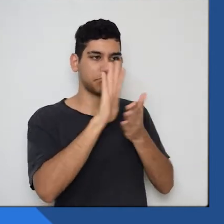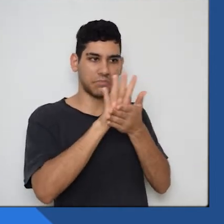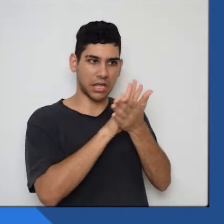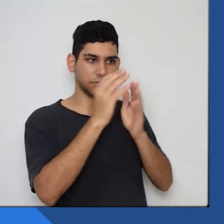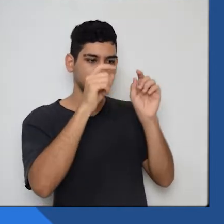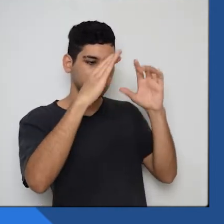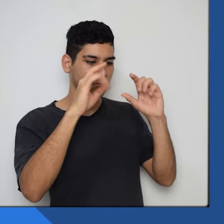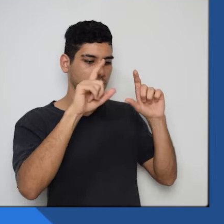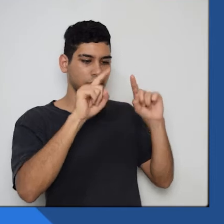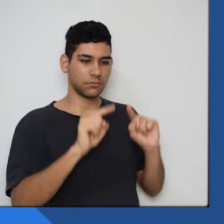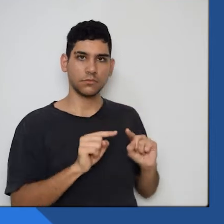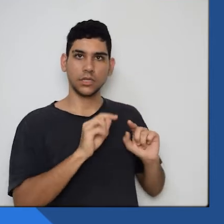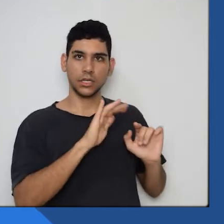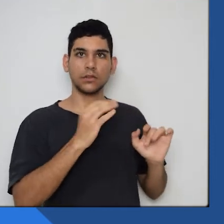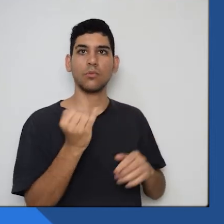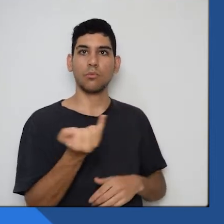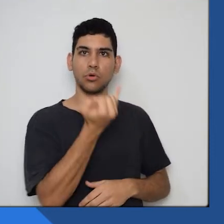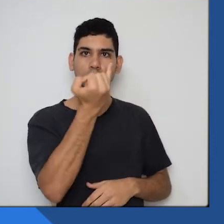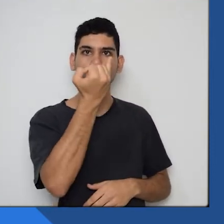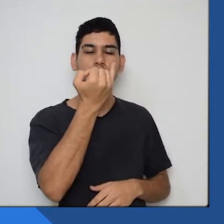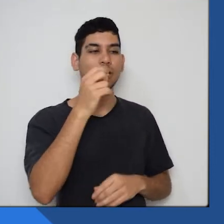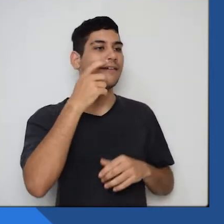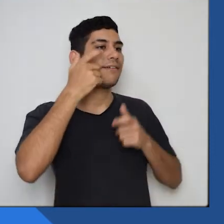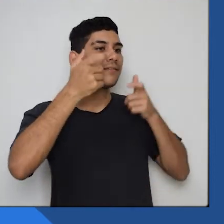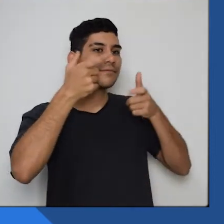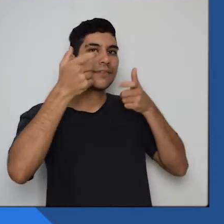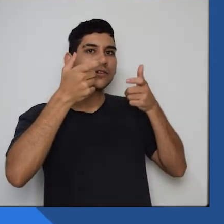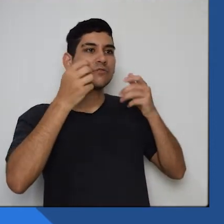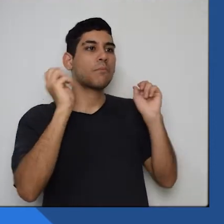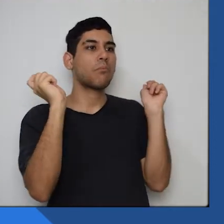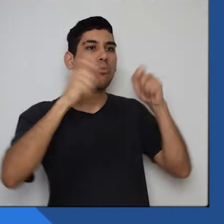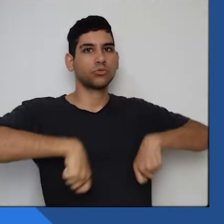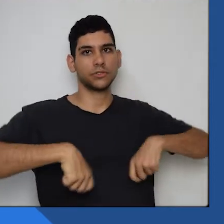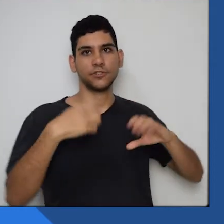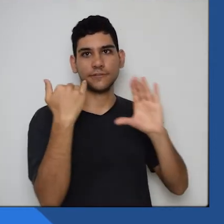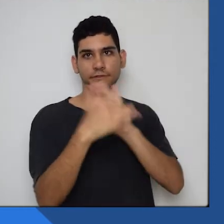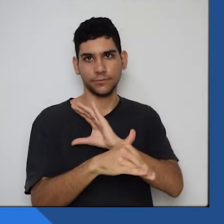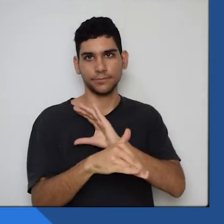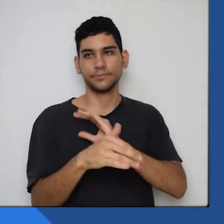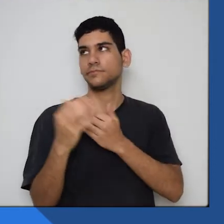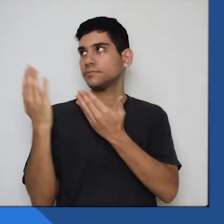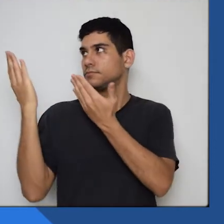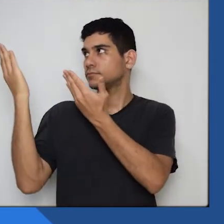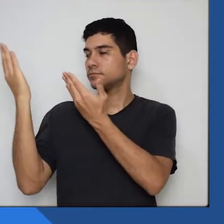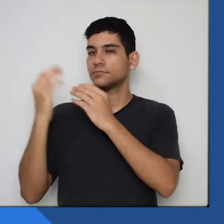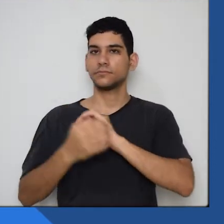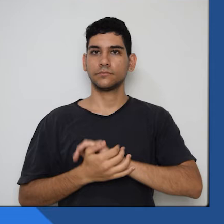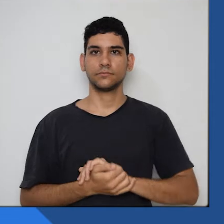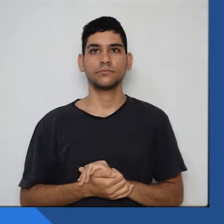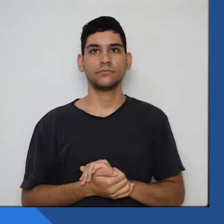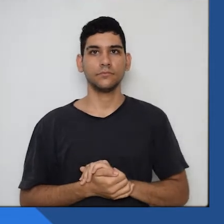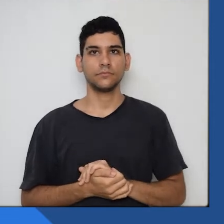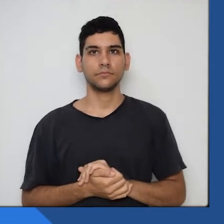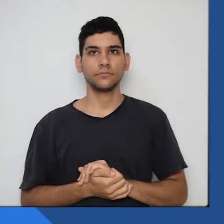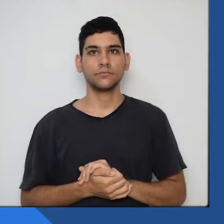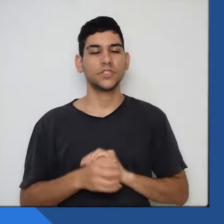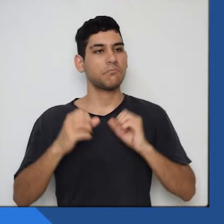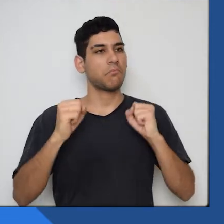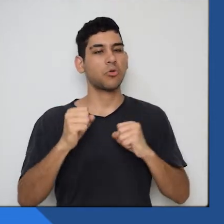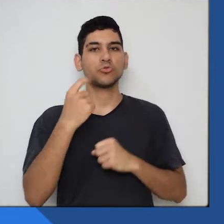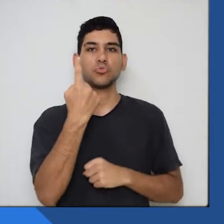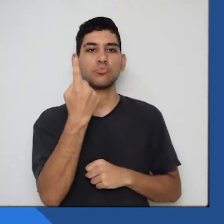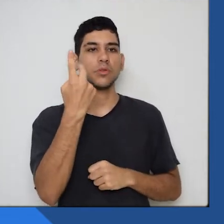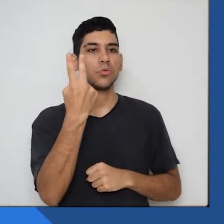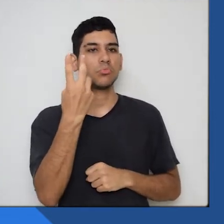branco. E aqui a gente tem uma opção importante. Tentativas permitidas. Você pode dar uma